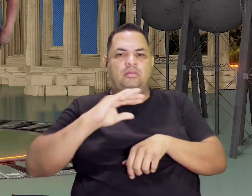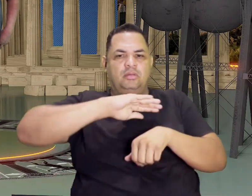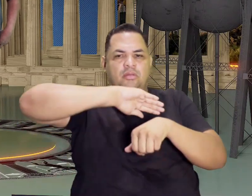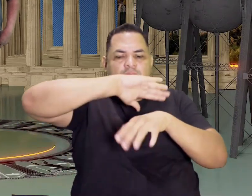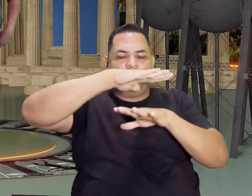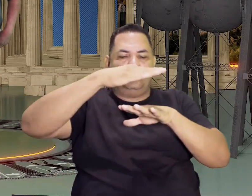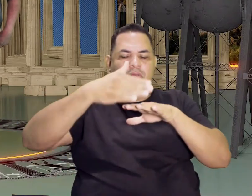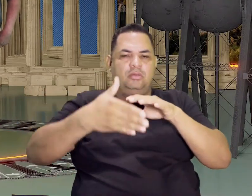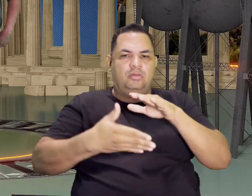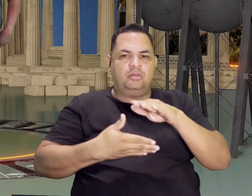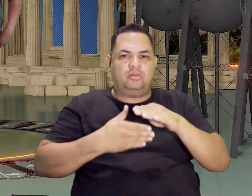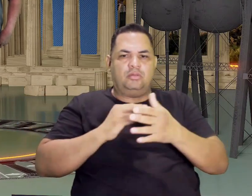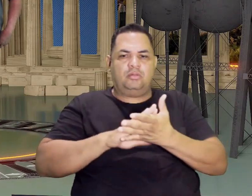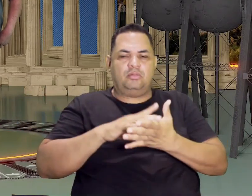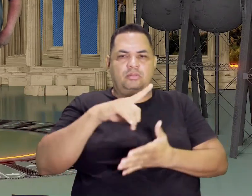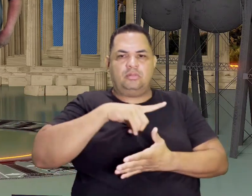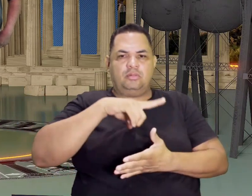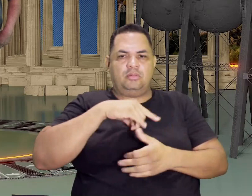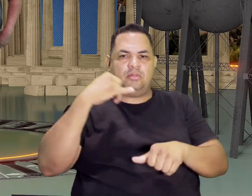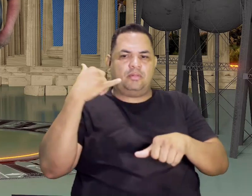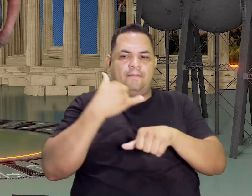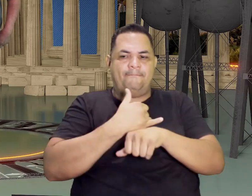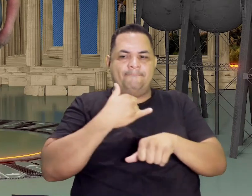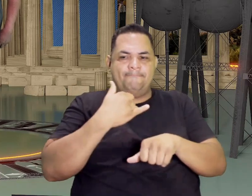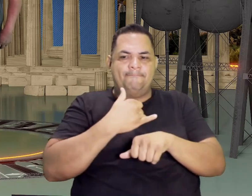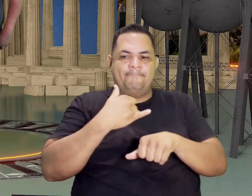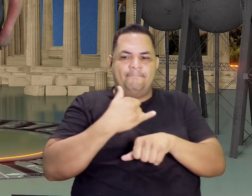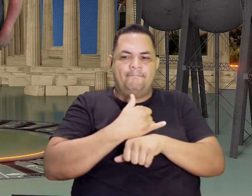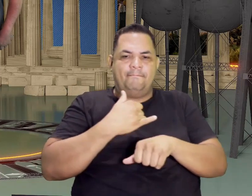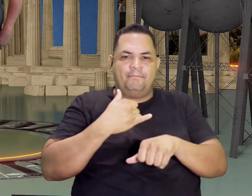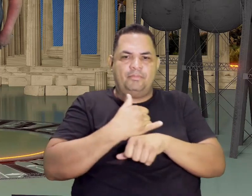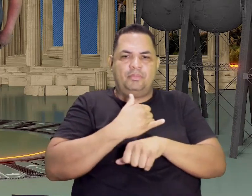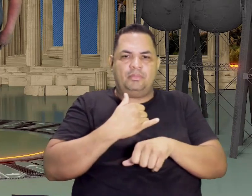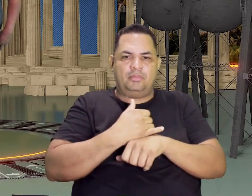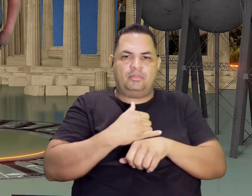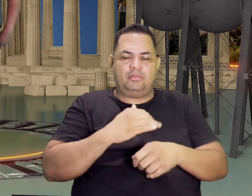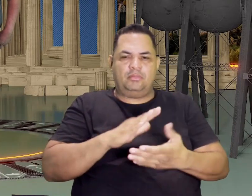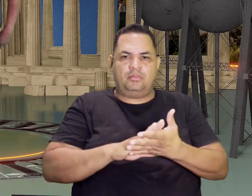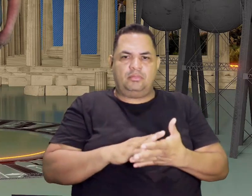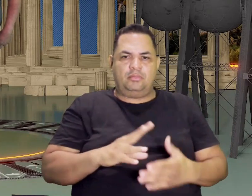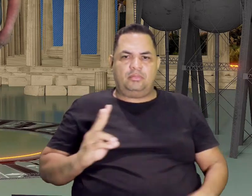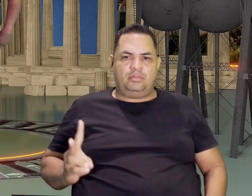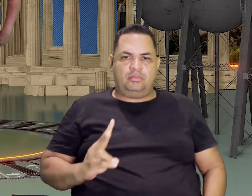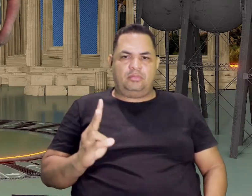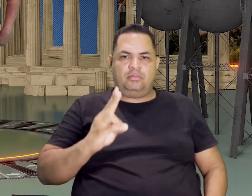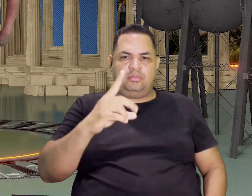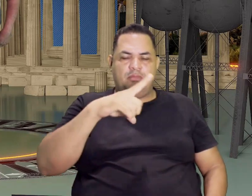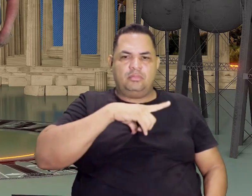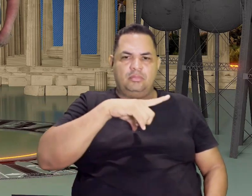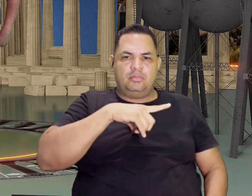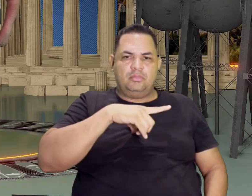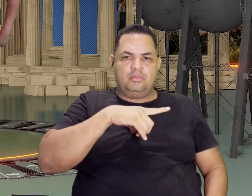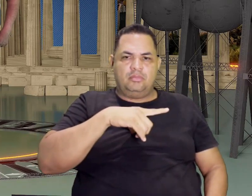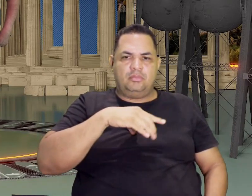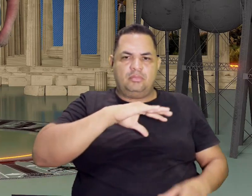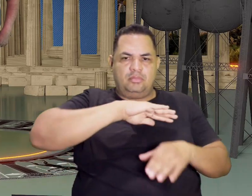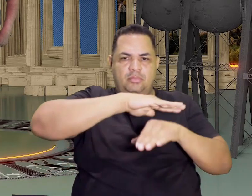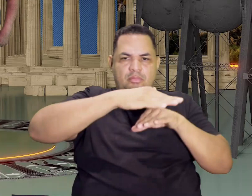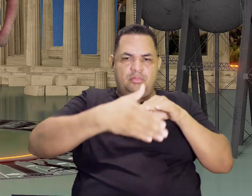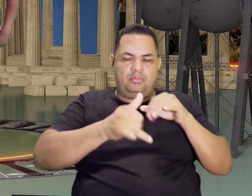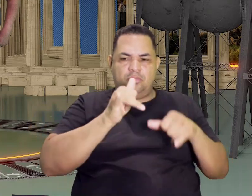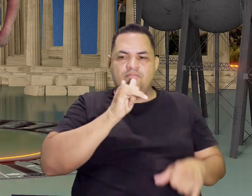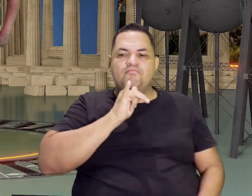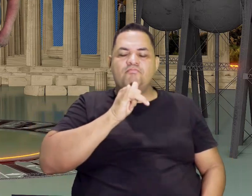encoberto por um metal com valor. Assim, ele se torna um metal com valor a partir da sua